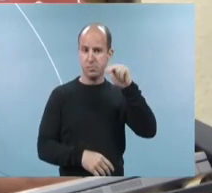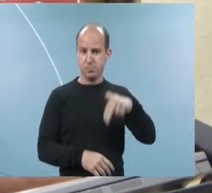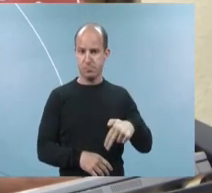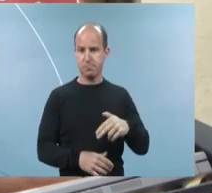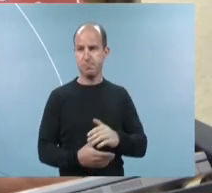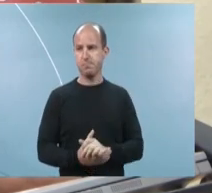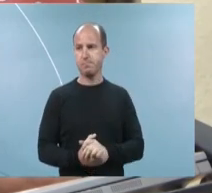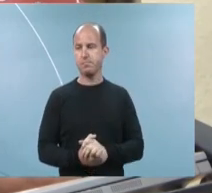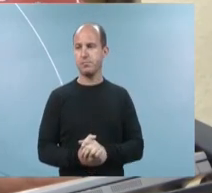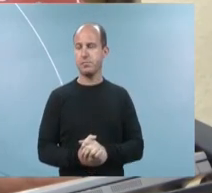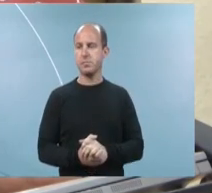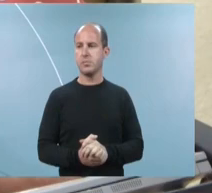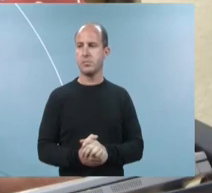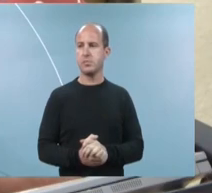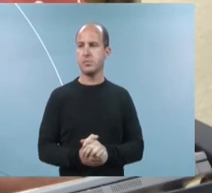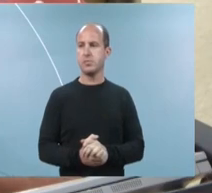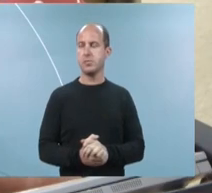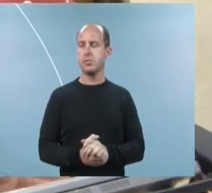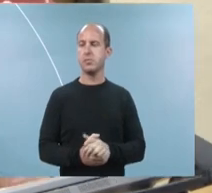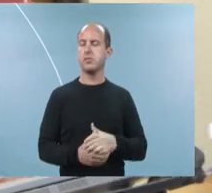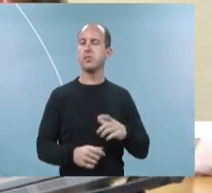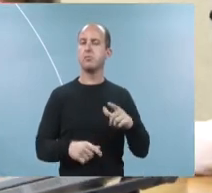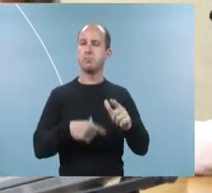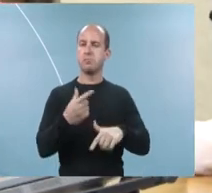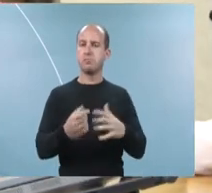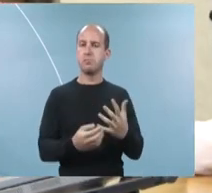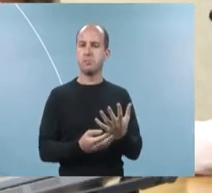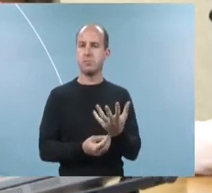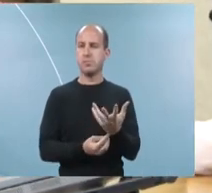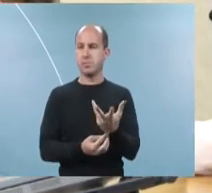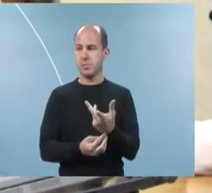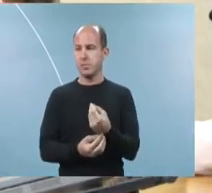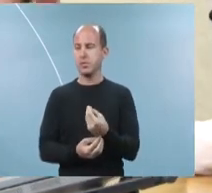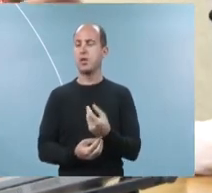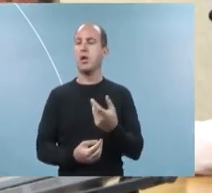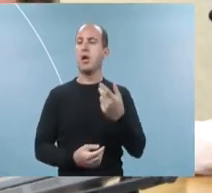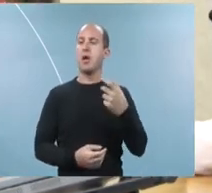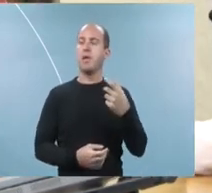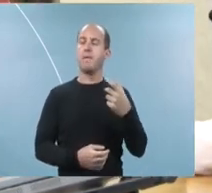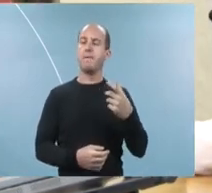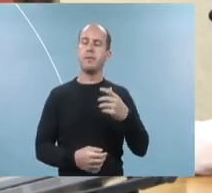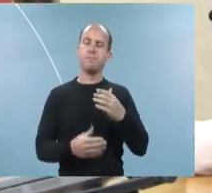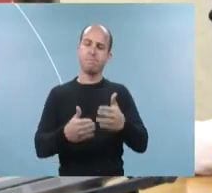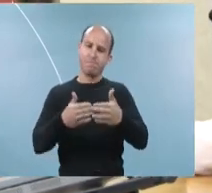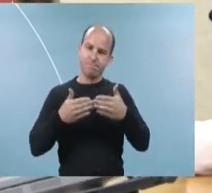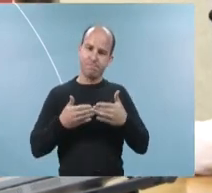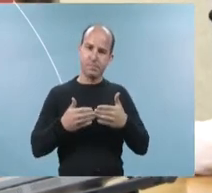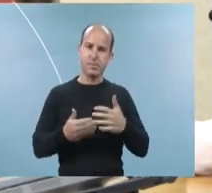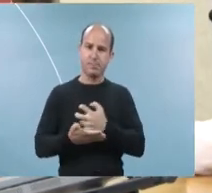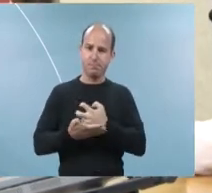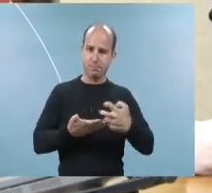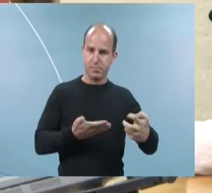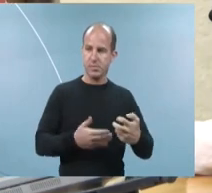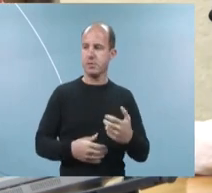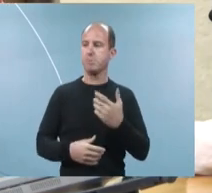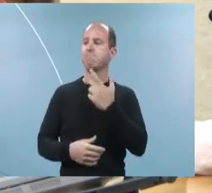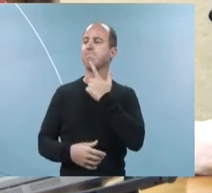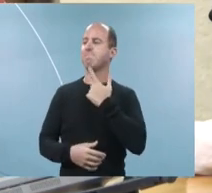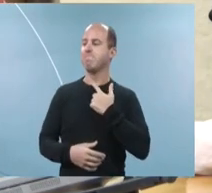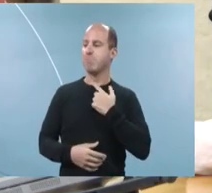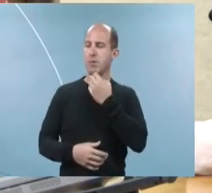do Rio Grande do Norte através do artesanato. Então, presidente, pedi licença para me ausentar nesse momento e desejar